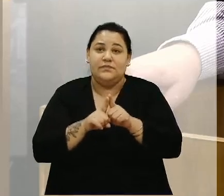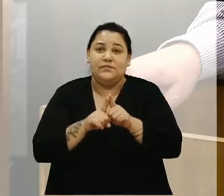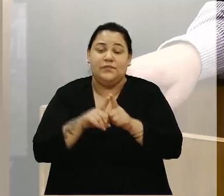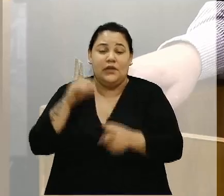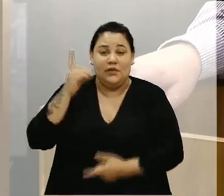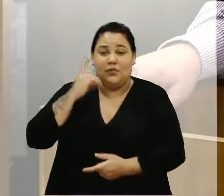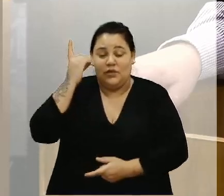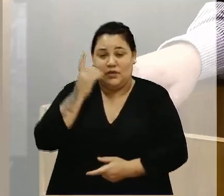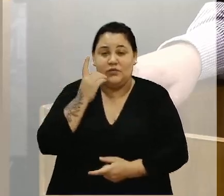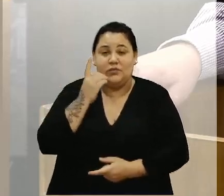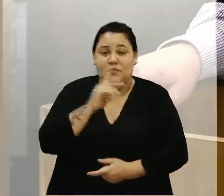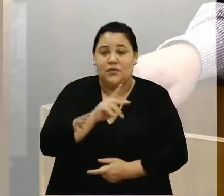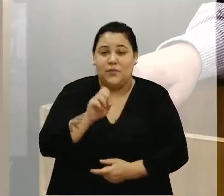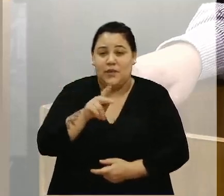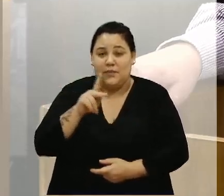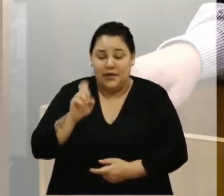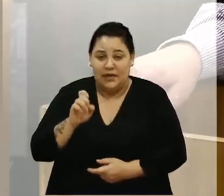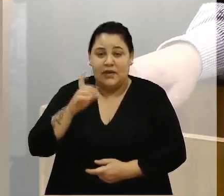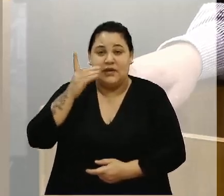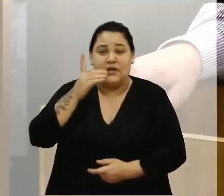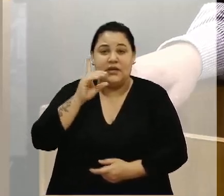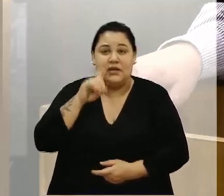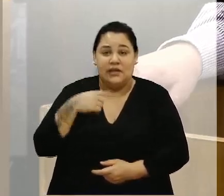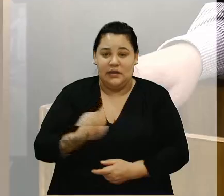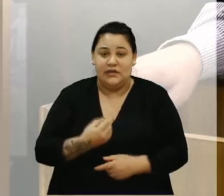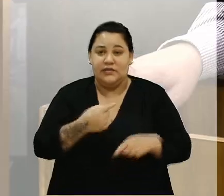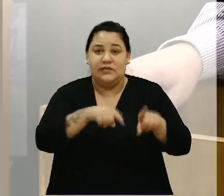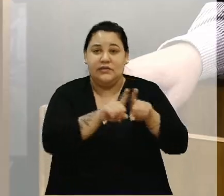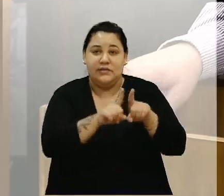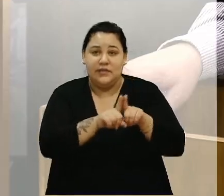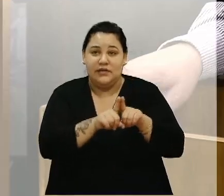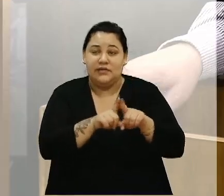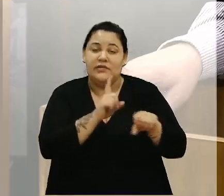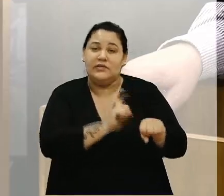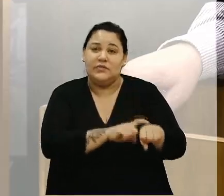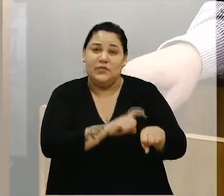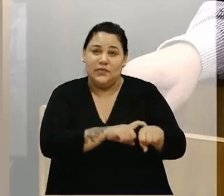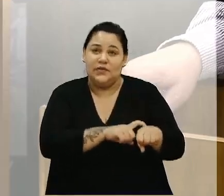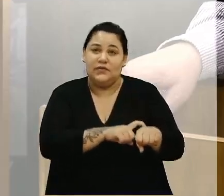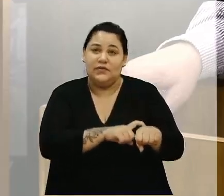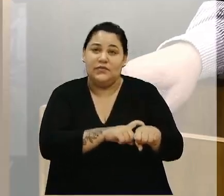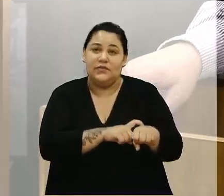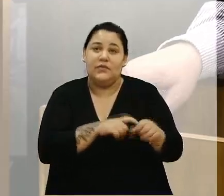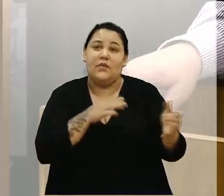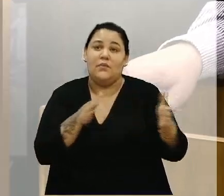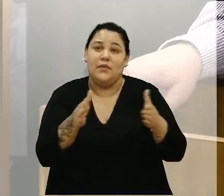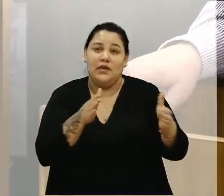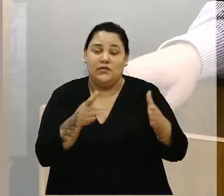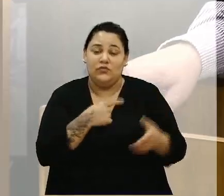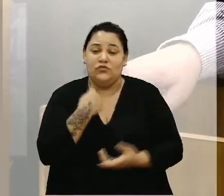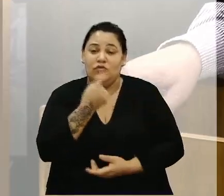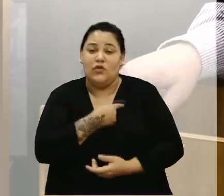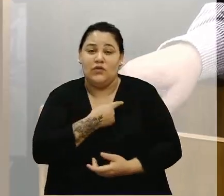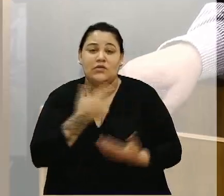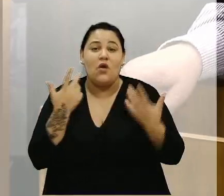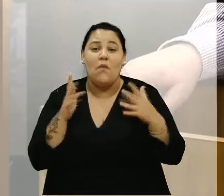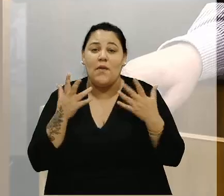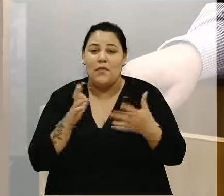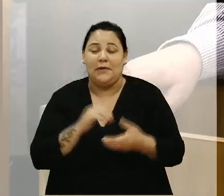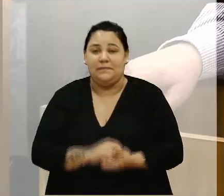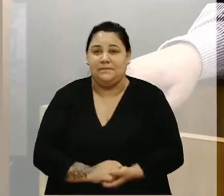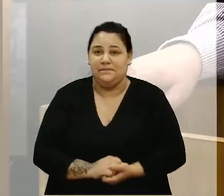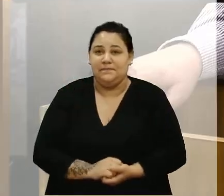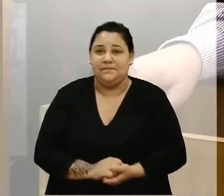Pepe, deputada Denise, por isso, neste momento, é uma época de nós comemorarmos.